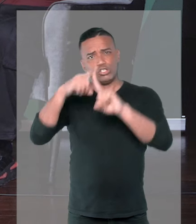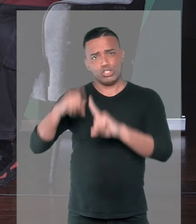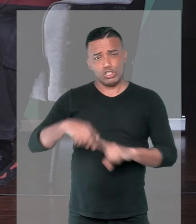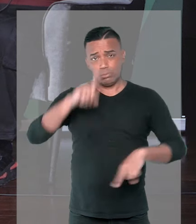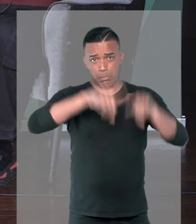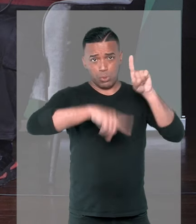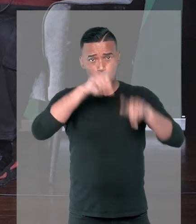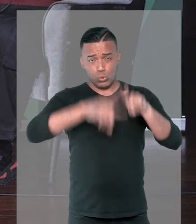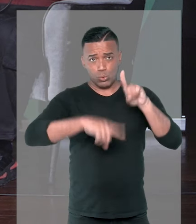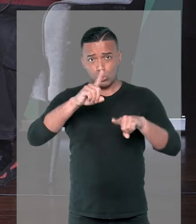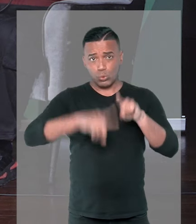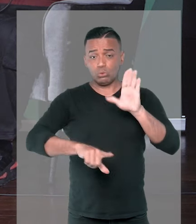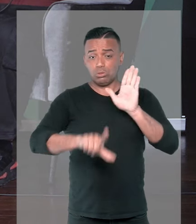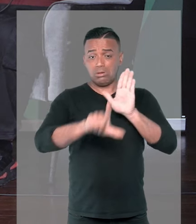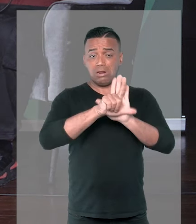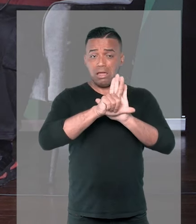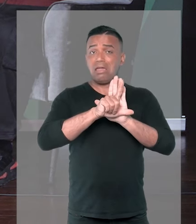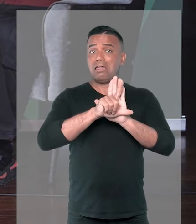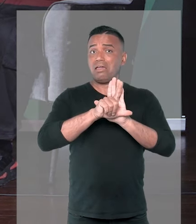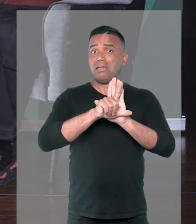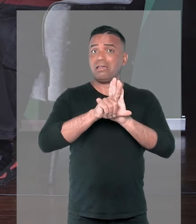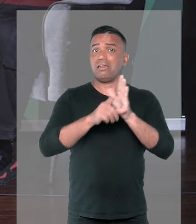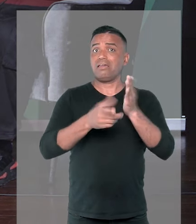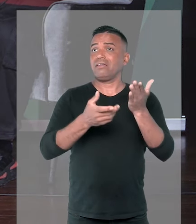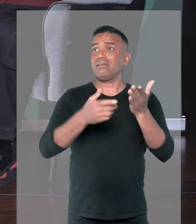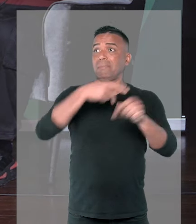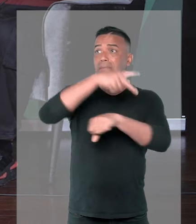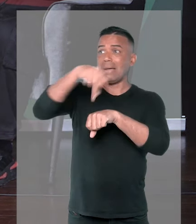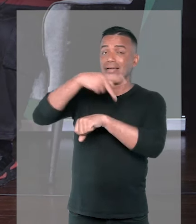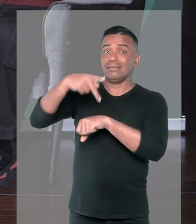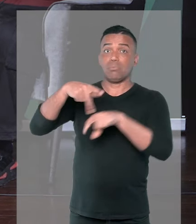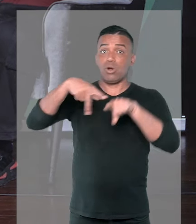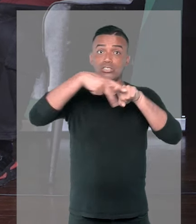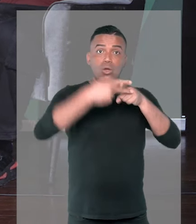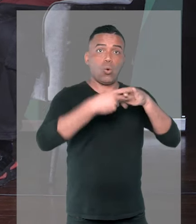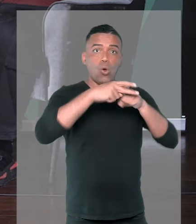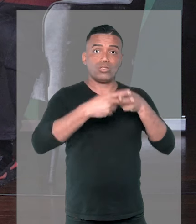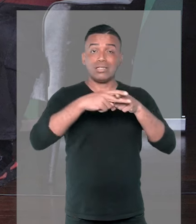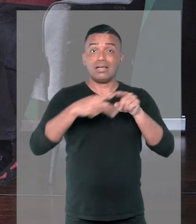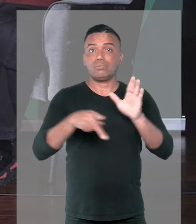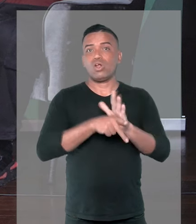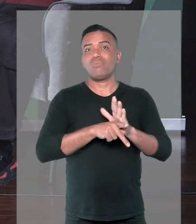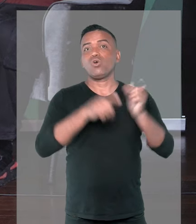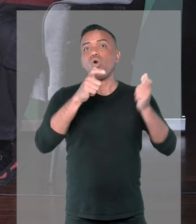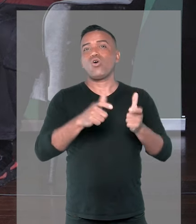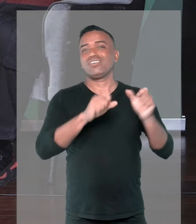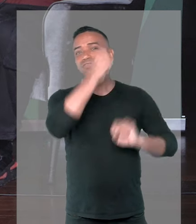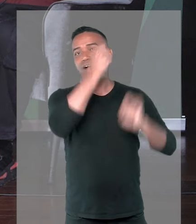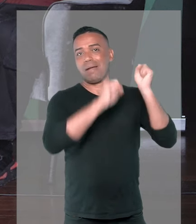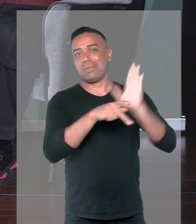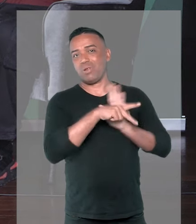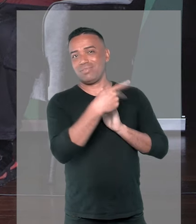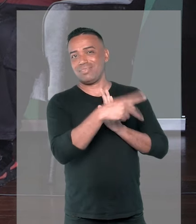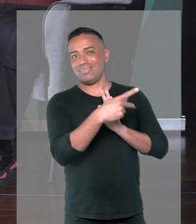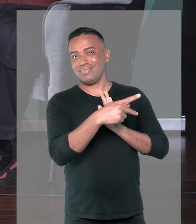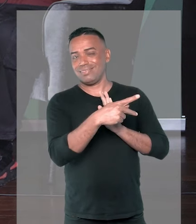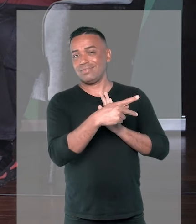passar leis em certos tipos de países que o produto não pode ser consertado a não ser pelo fabricante Então